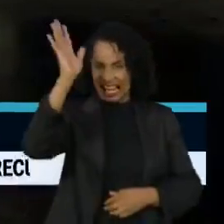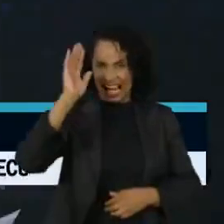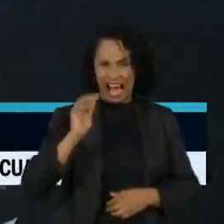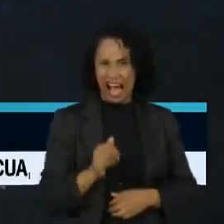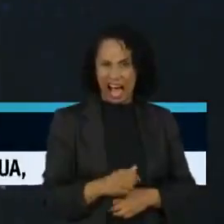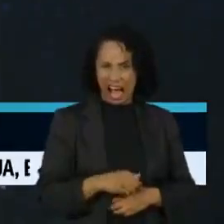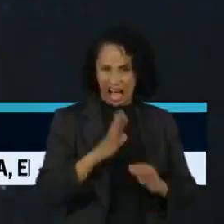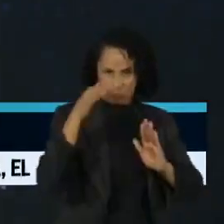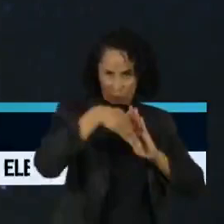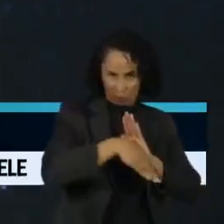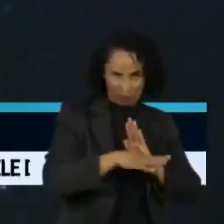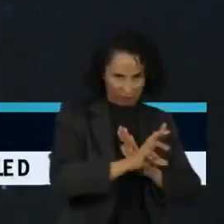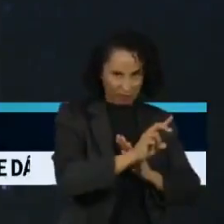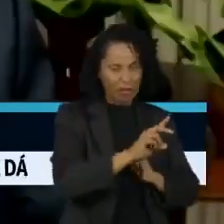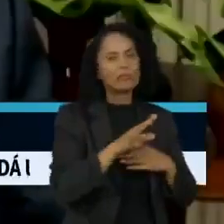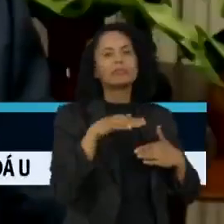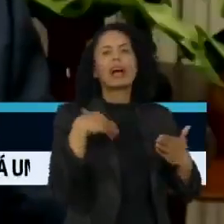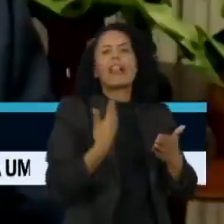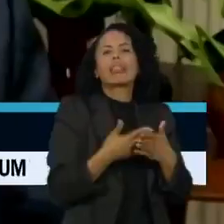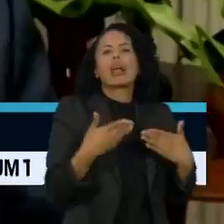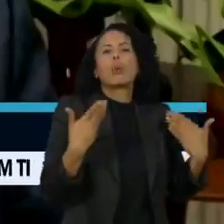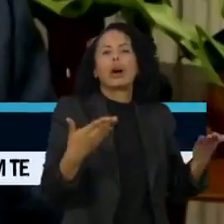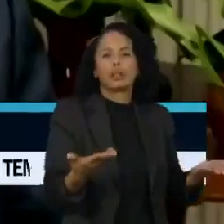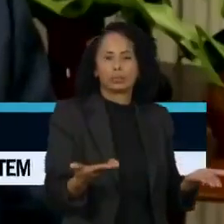é, até quando isso, né?